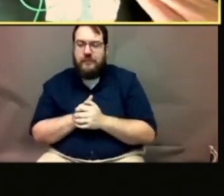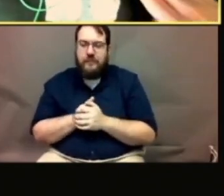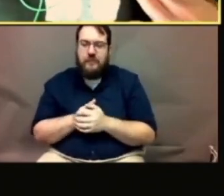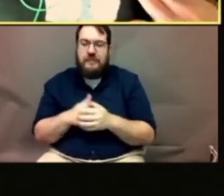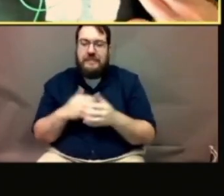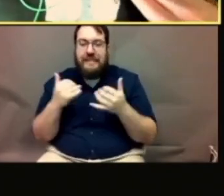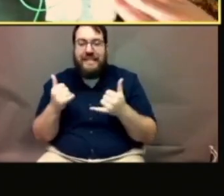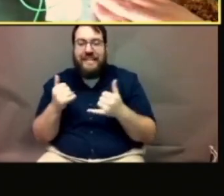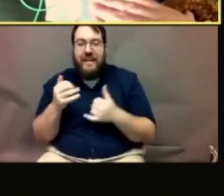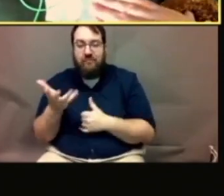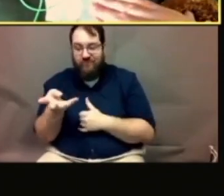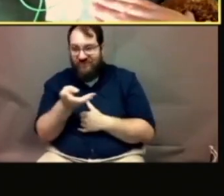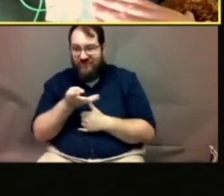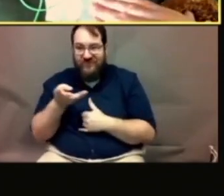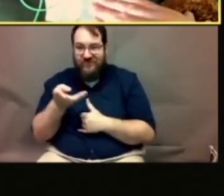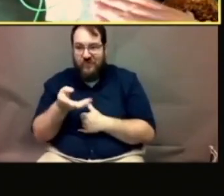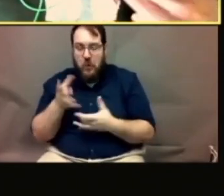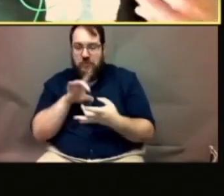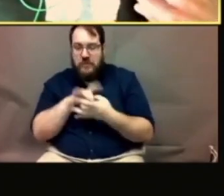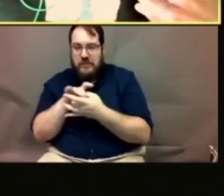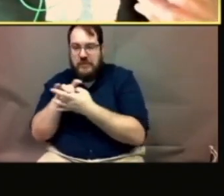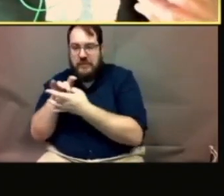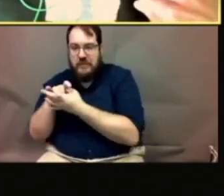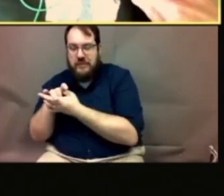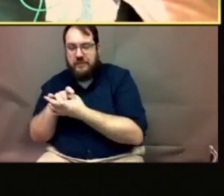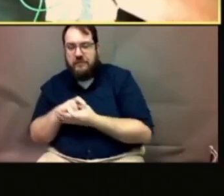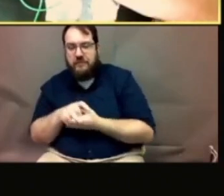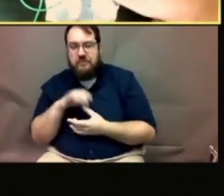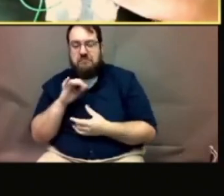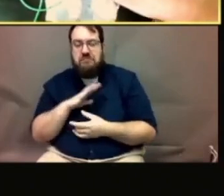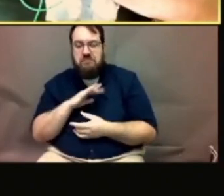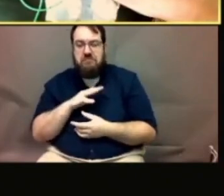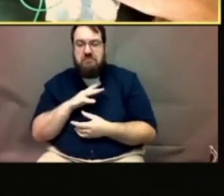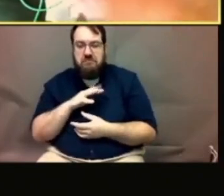a seta direita e todos os quatro agora estão conectados.